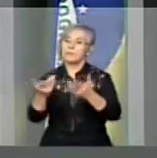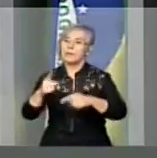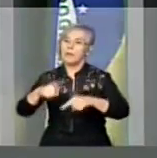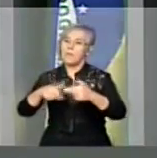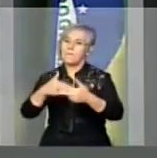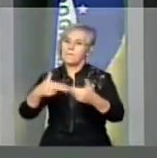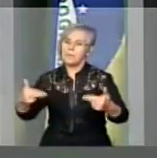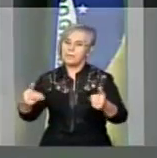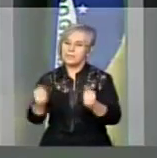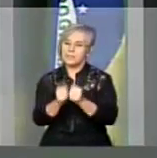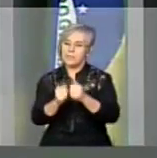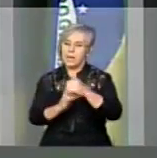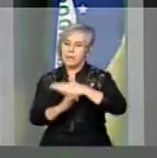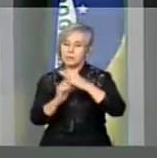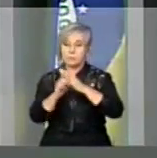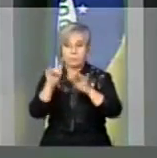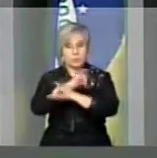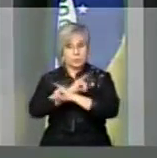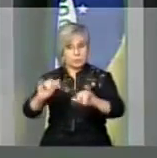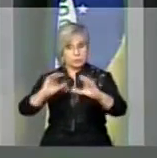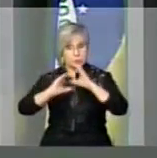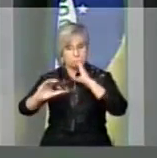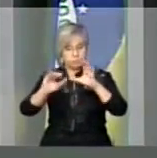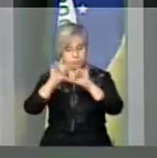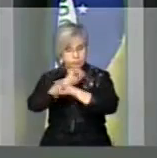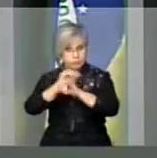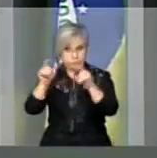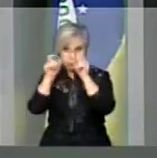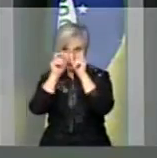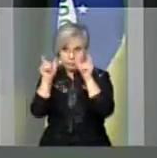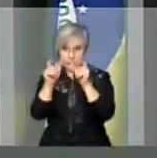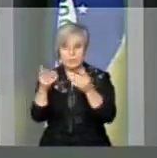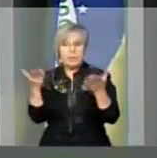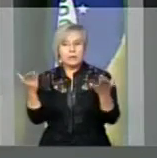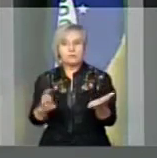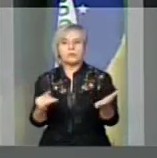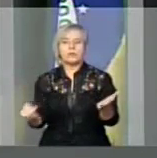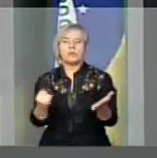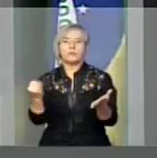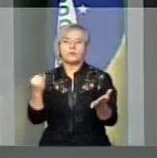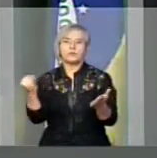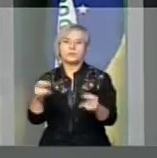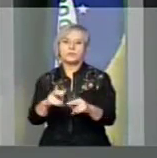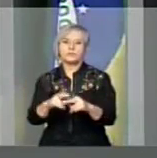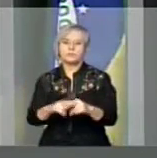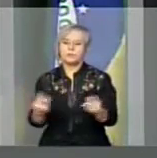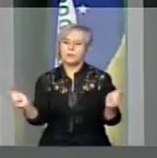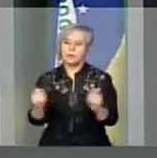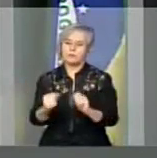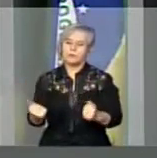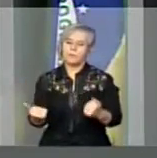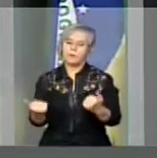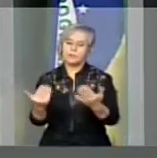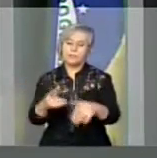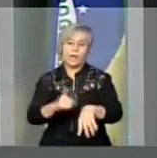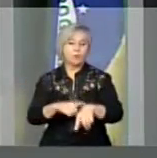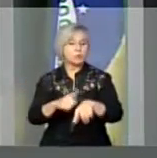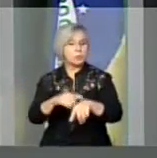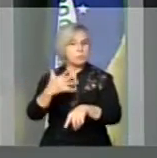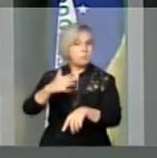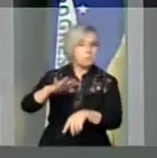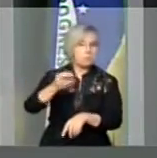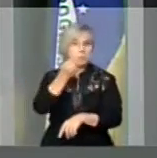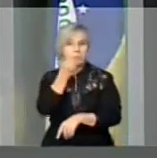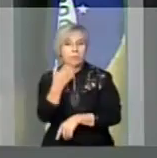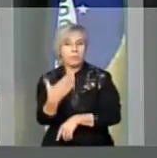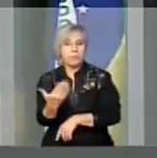material aos veículos interessados. Essa fixação é importante a fim de que seja dado um prazo razoável